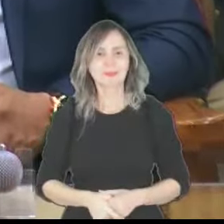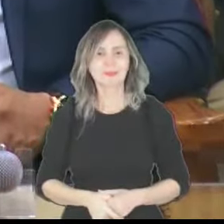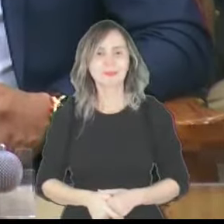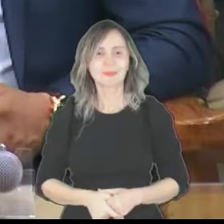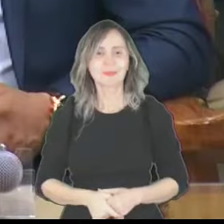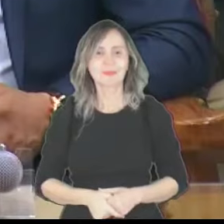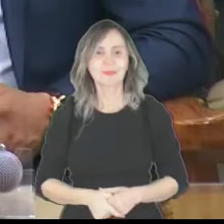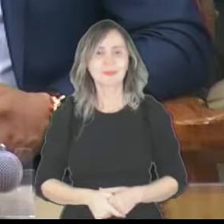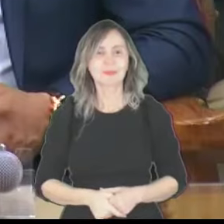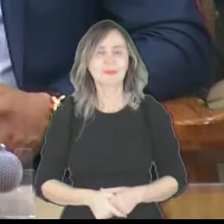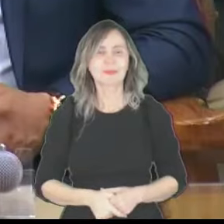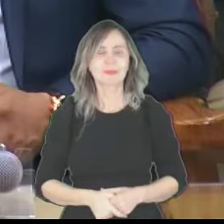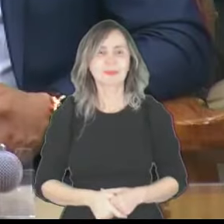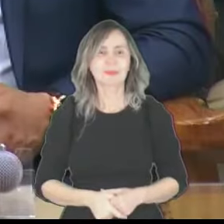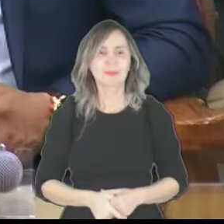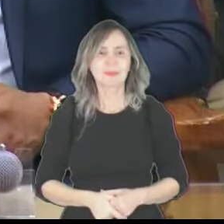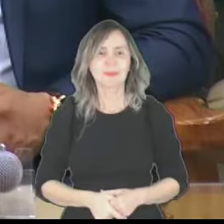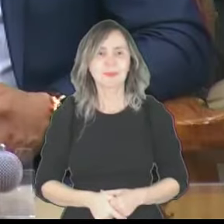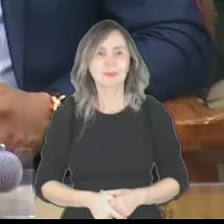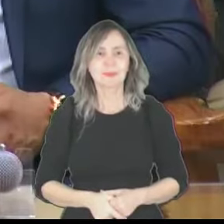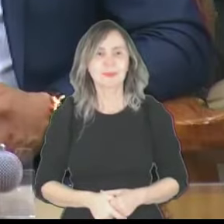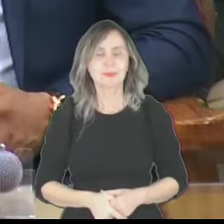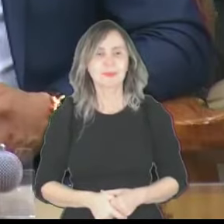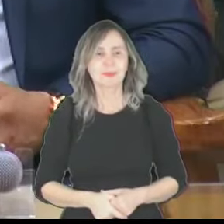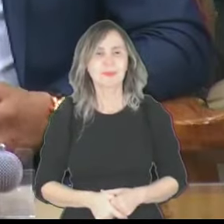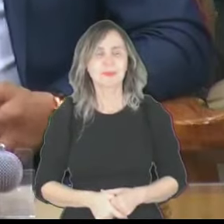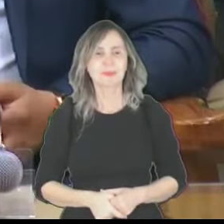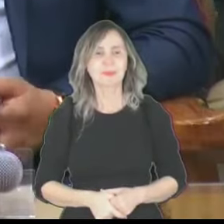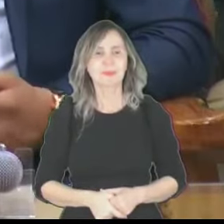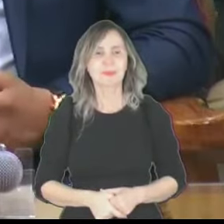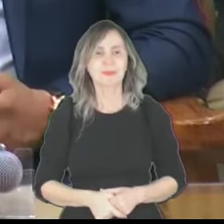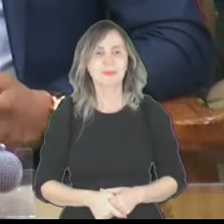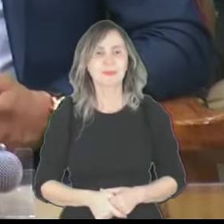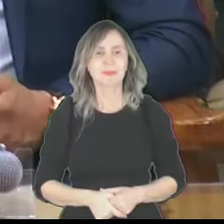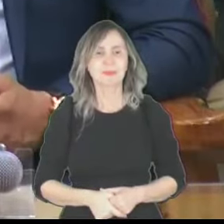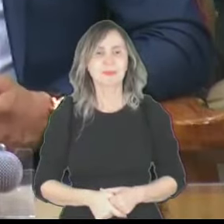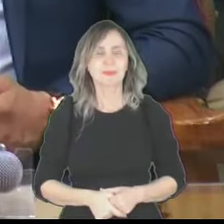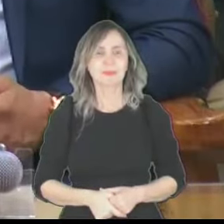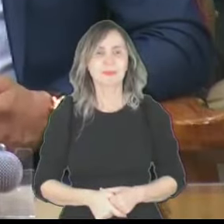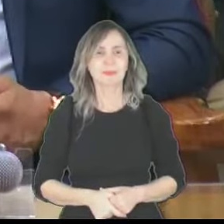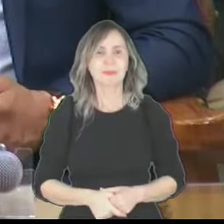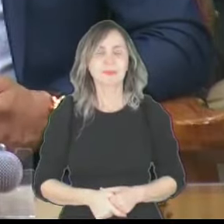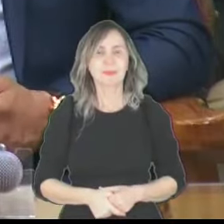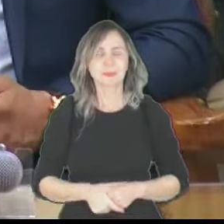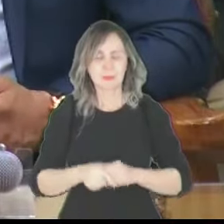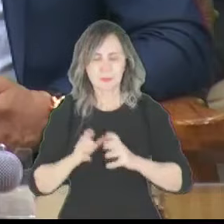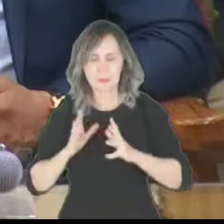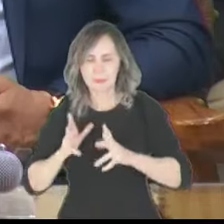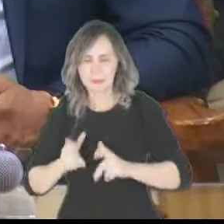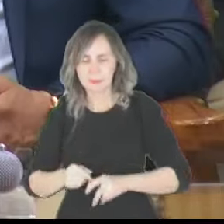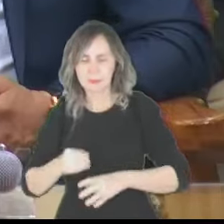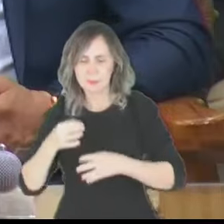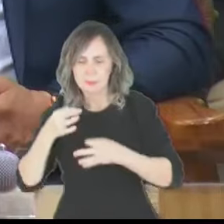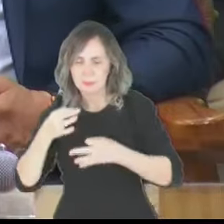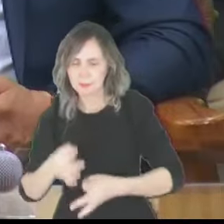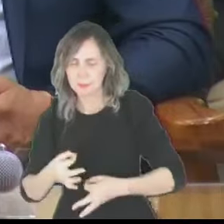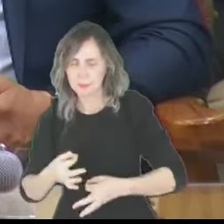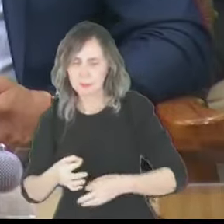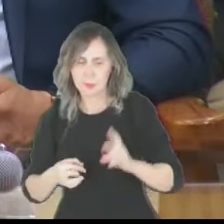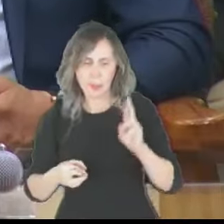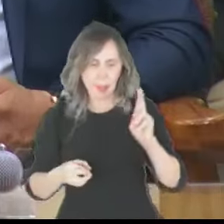Não existe santidade separada da racionalidade da